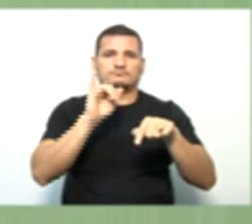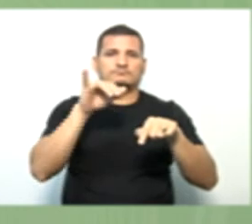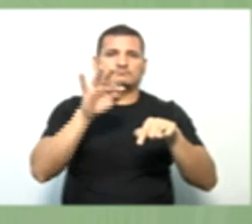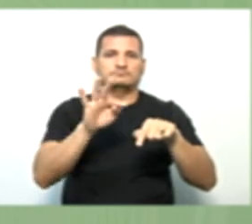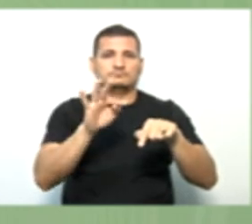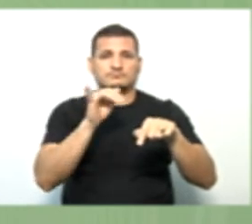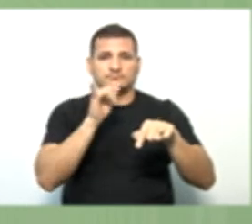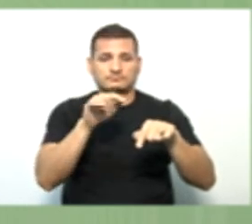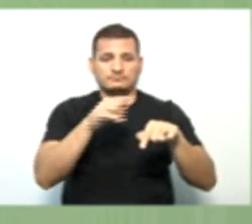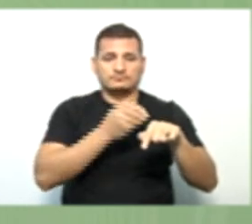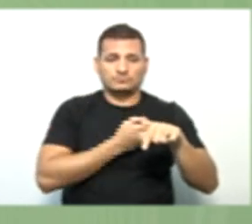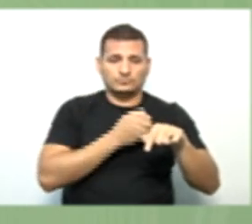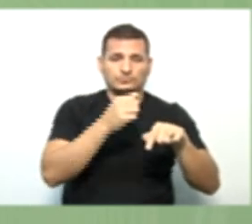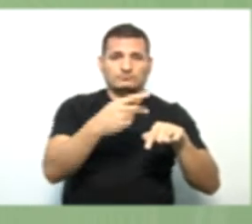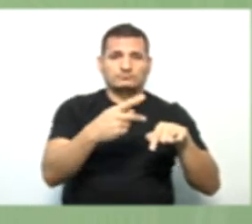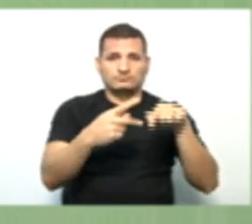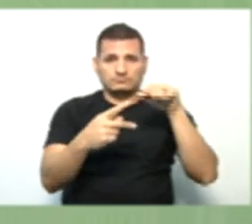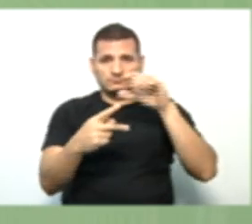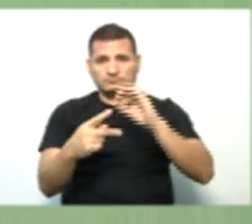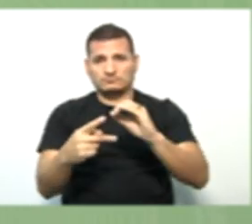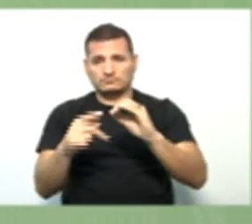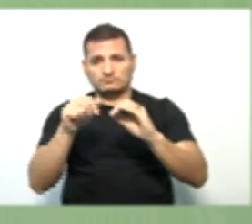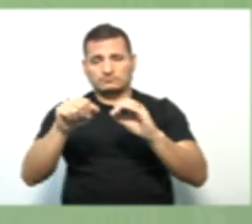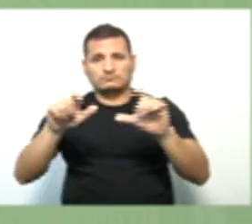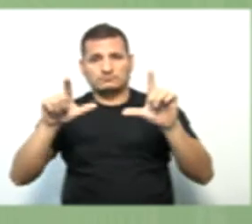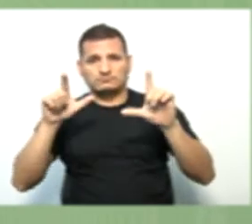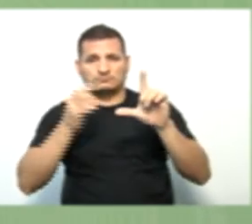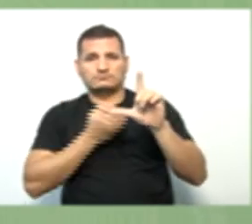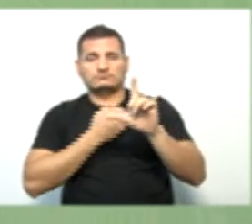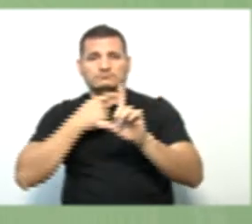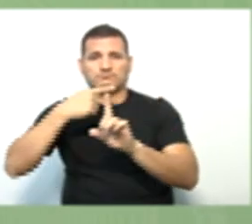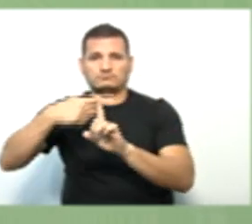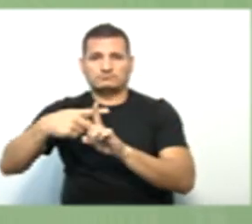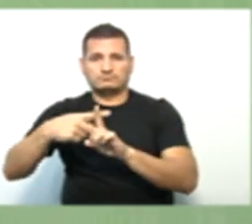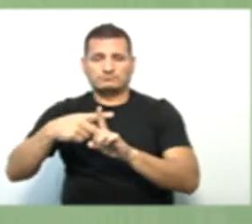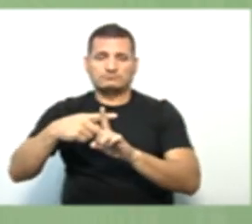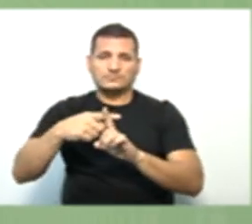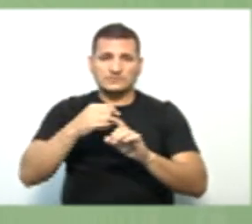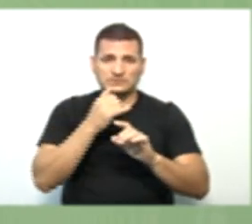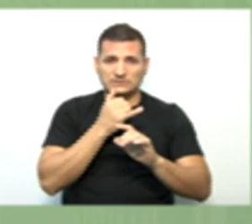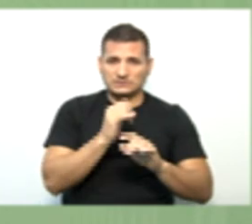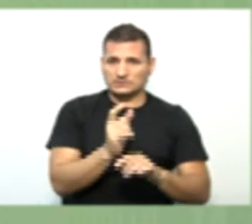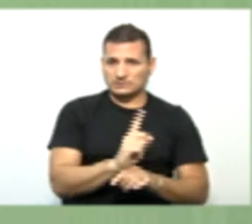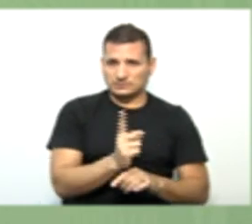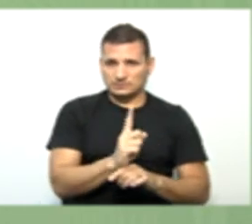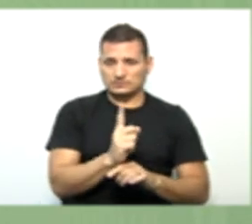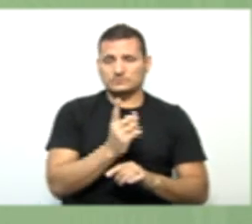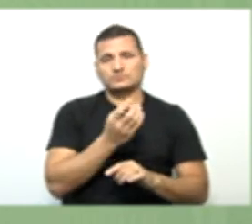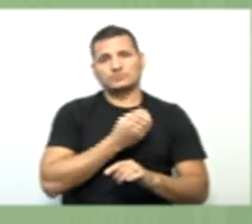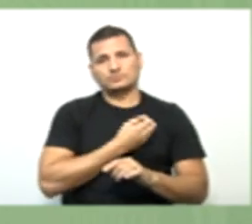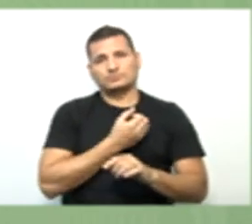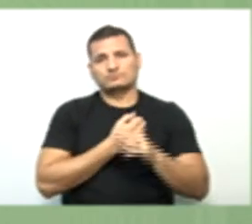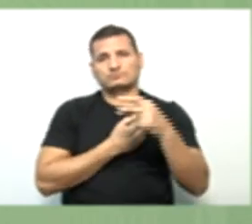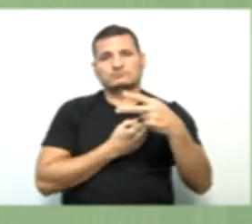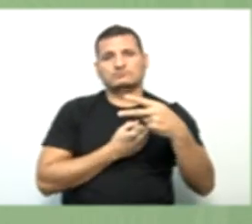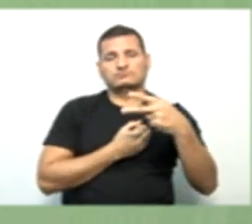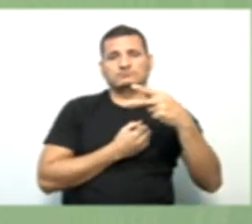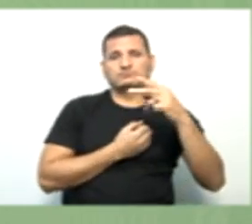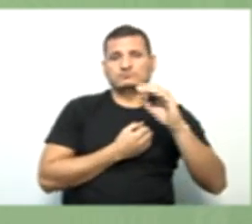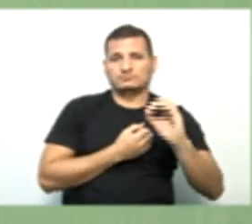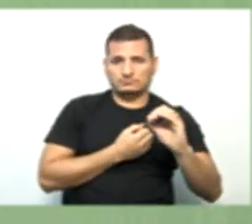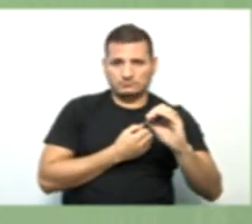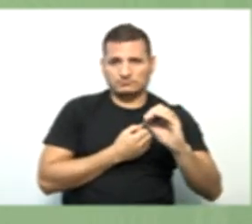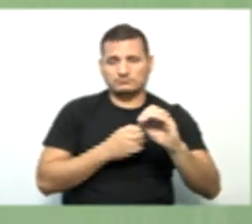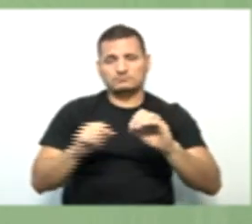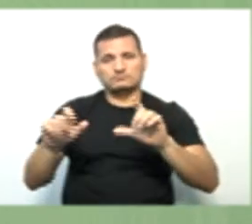vai imprimir que o número é positivo. Se não, se o número for menor que 0, ele vai imprimir que o